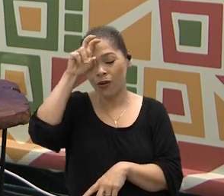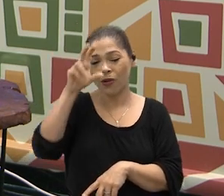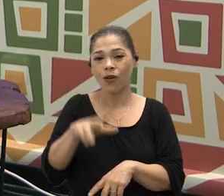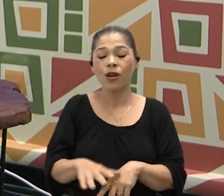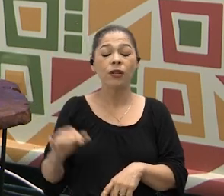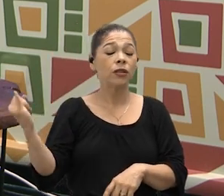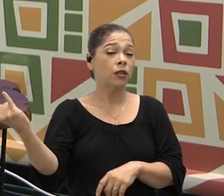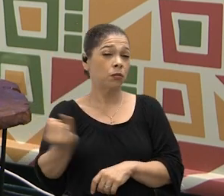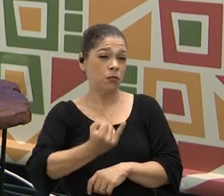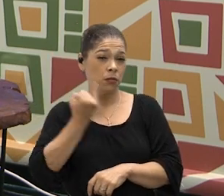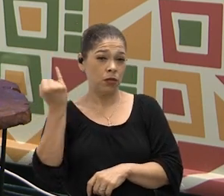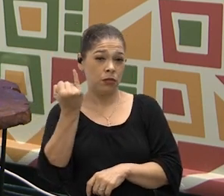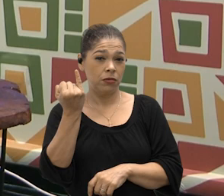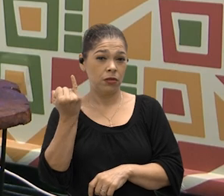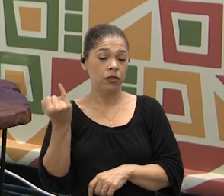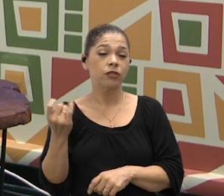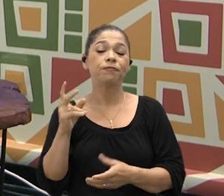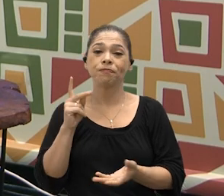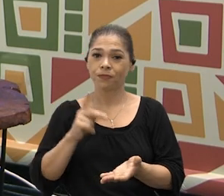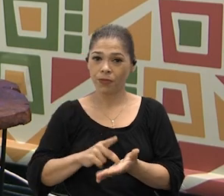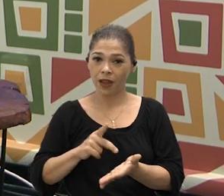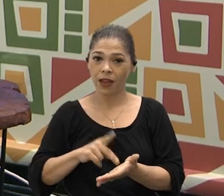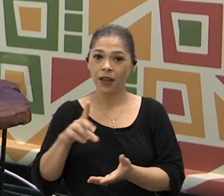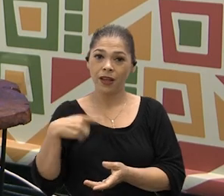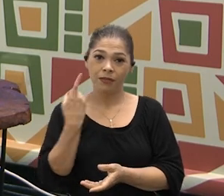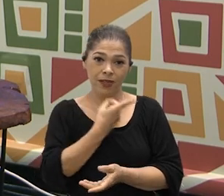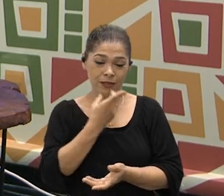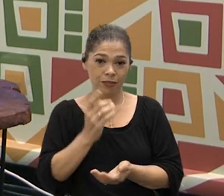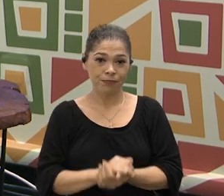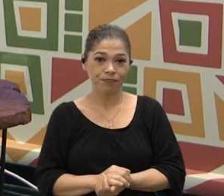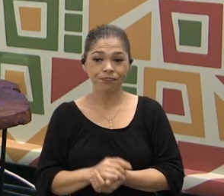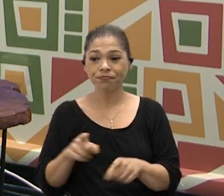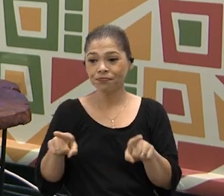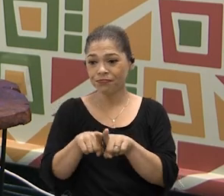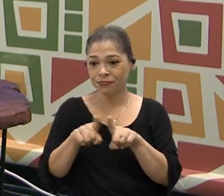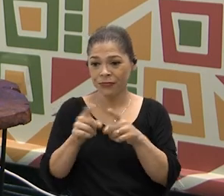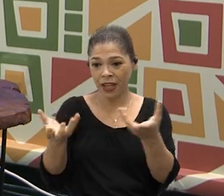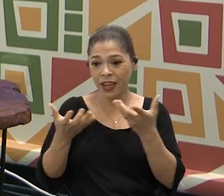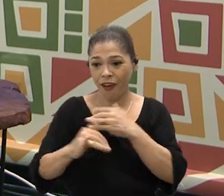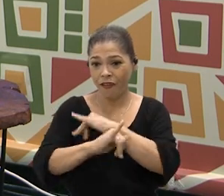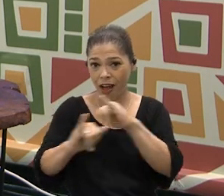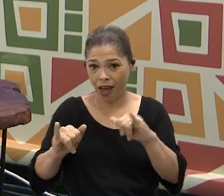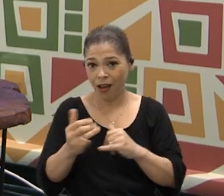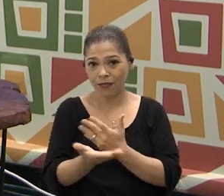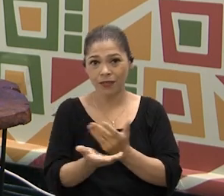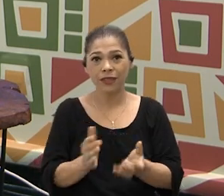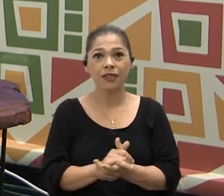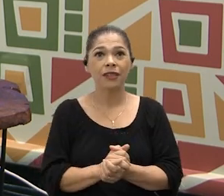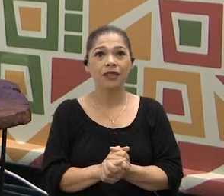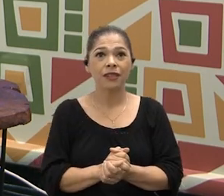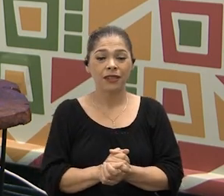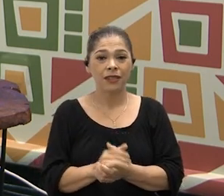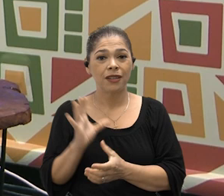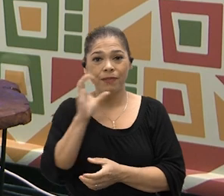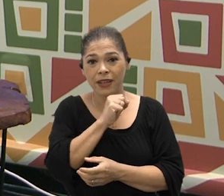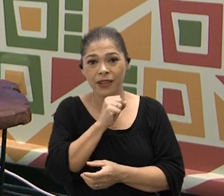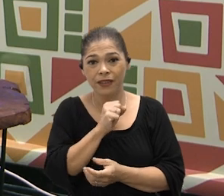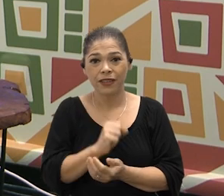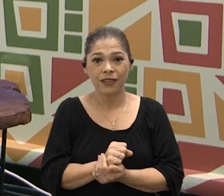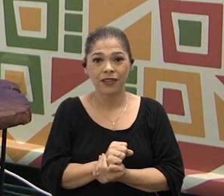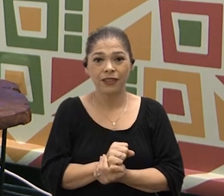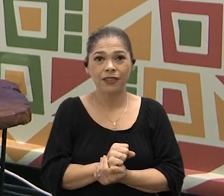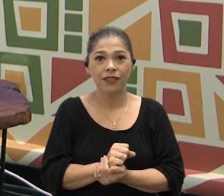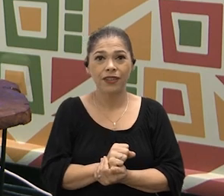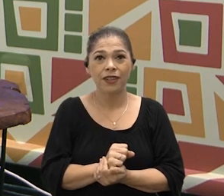uma importância muito grande para nós Eu também queria dizer para o professor e breve meu senhor vai